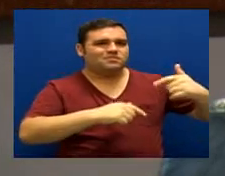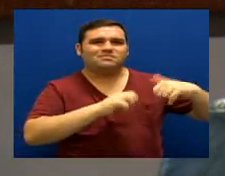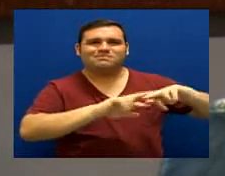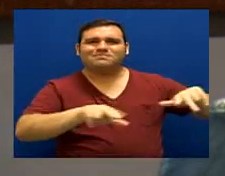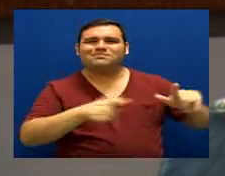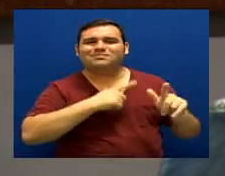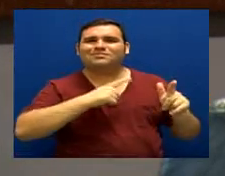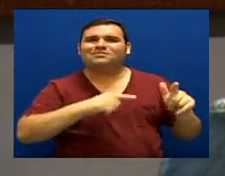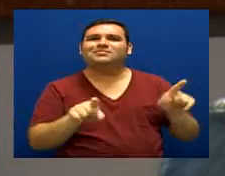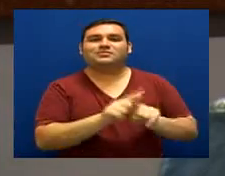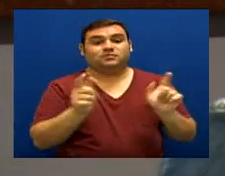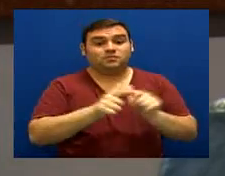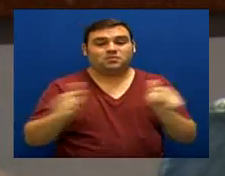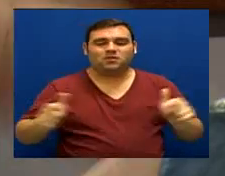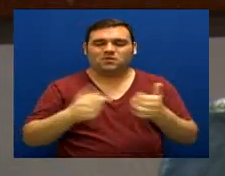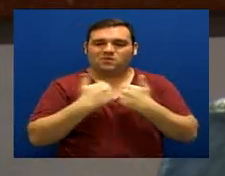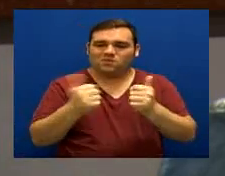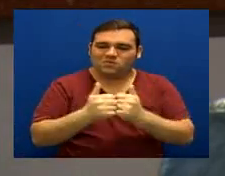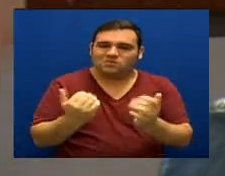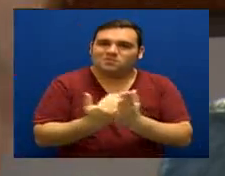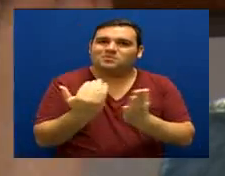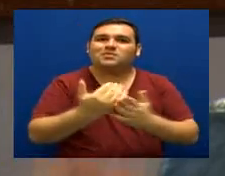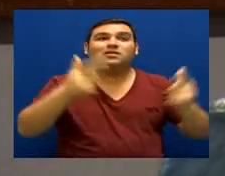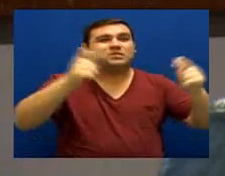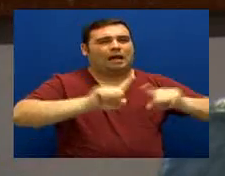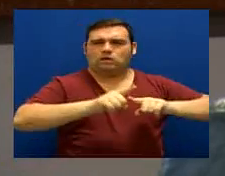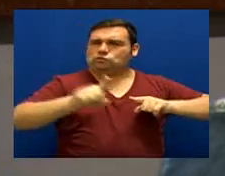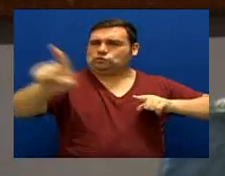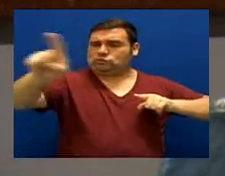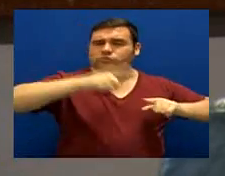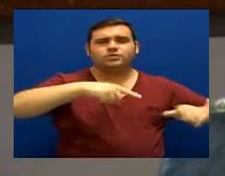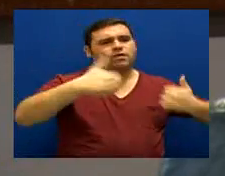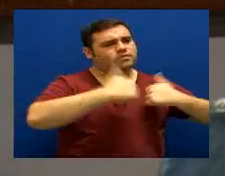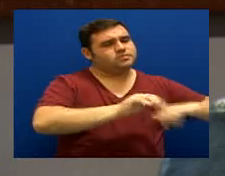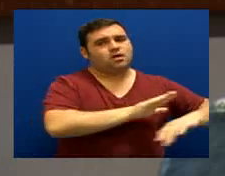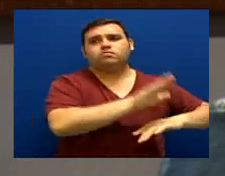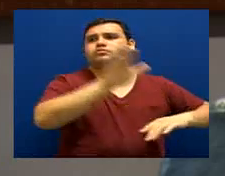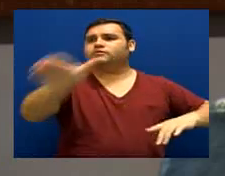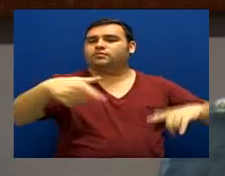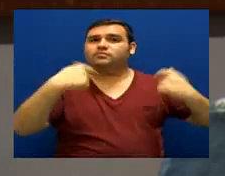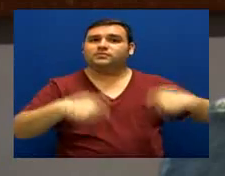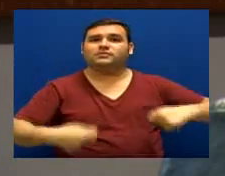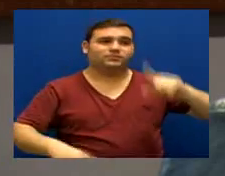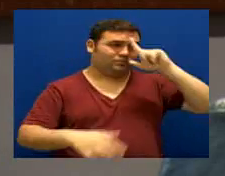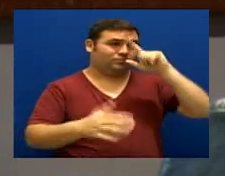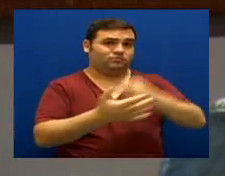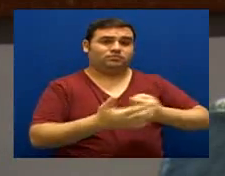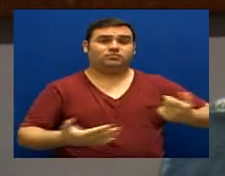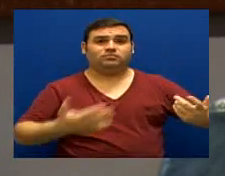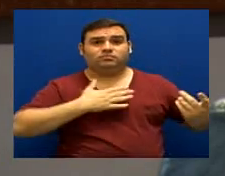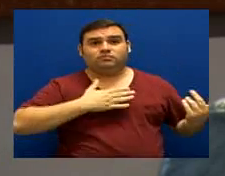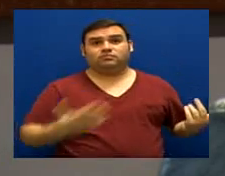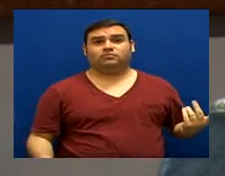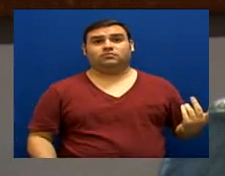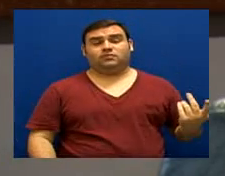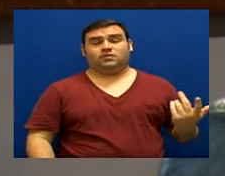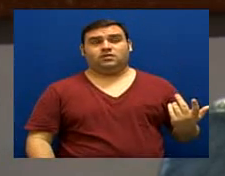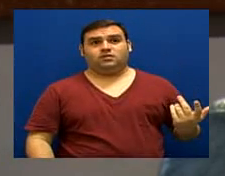ampliação de linhas nos bairros cada vez mais distantes não fui eu que decidi isso